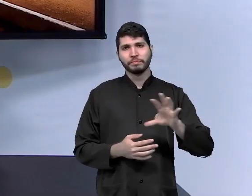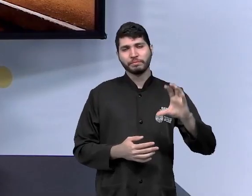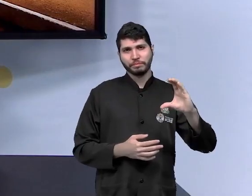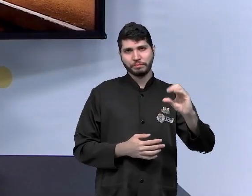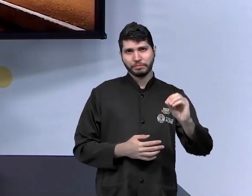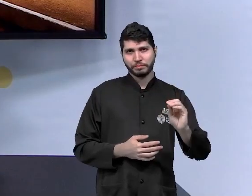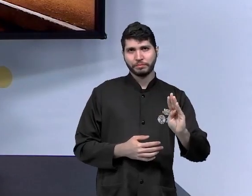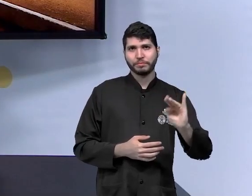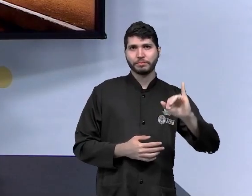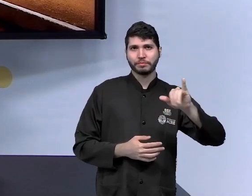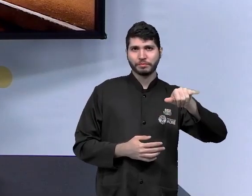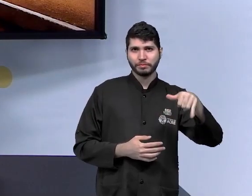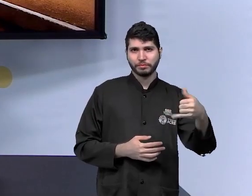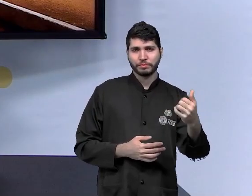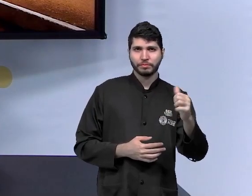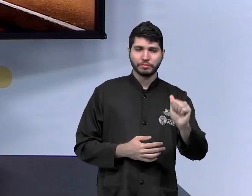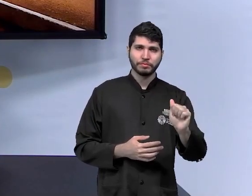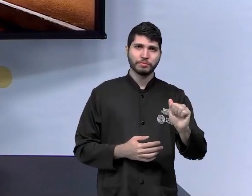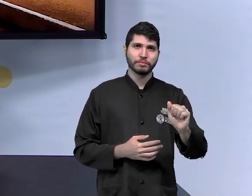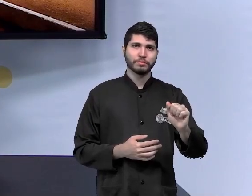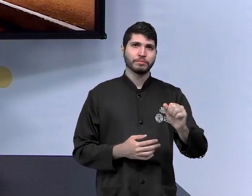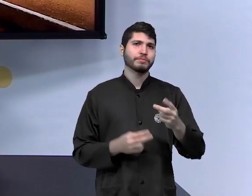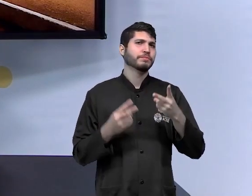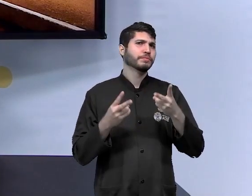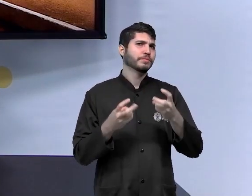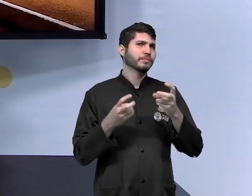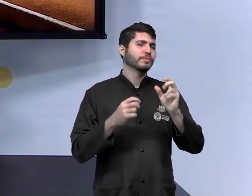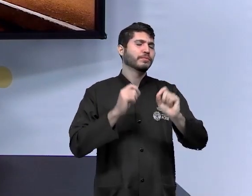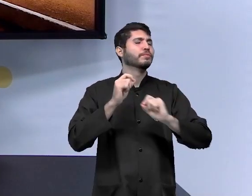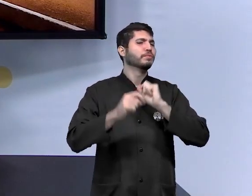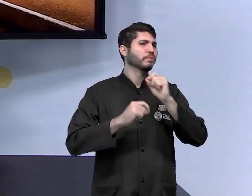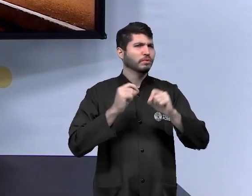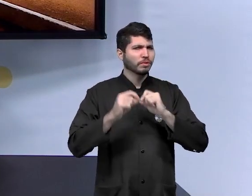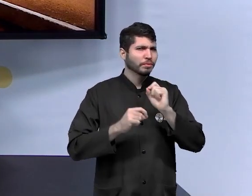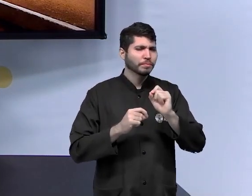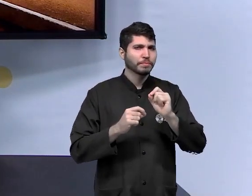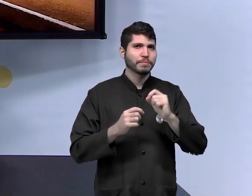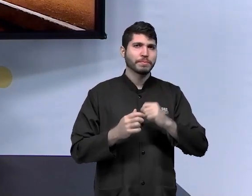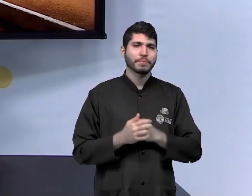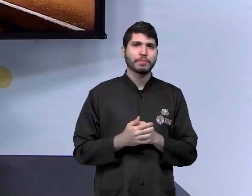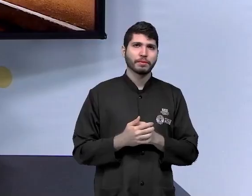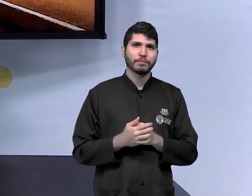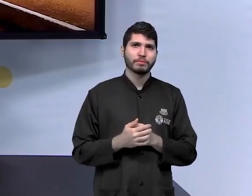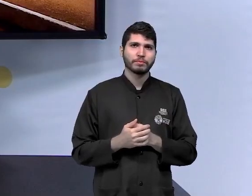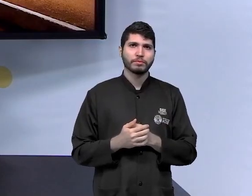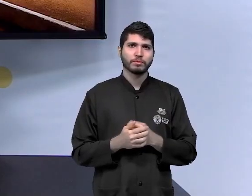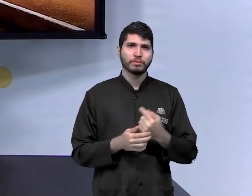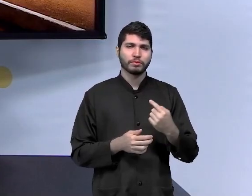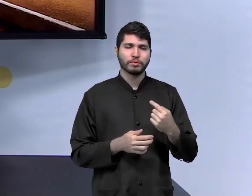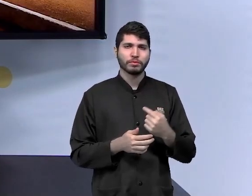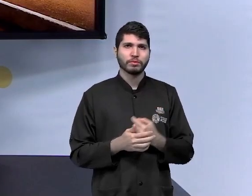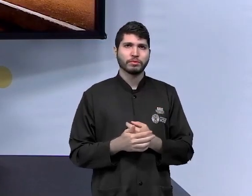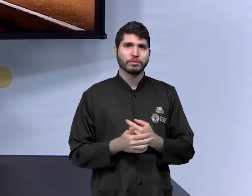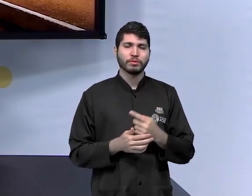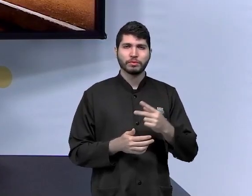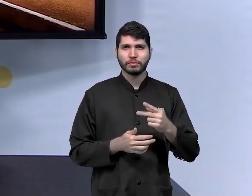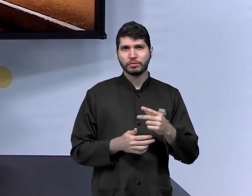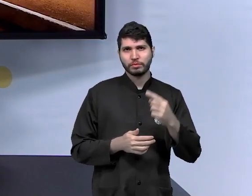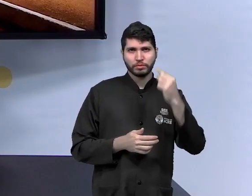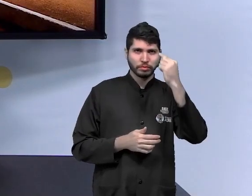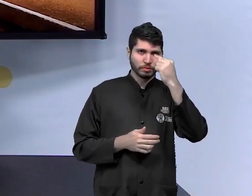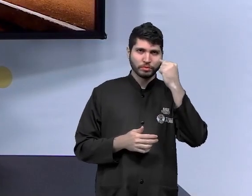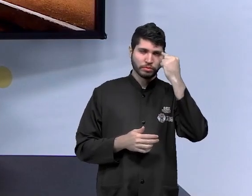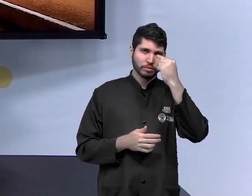Cobija, a gente pode perceber quando vai lá, que eles falam-se o espanhol quando eles